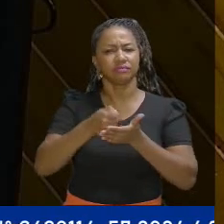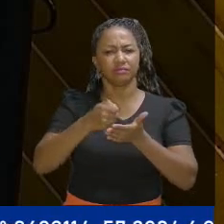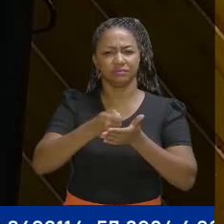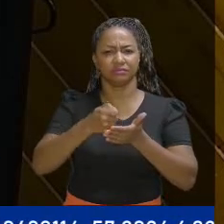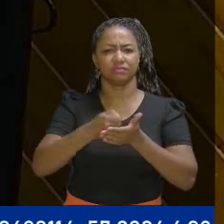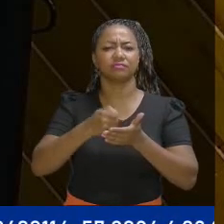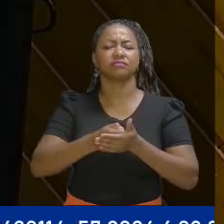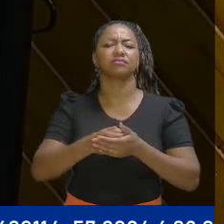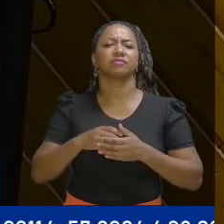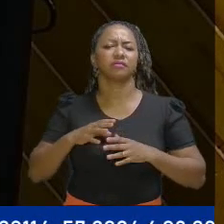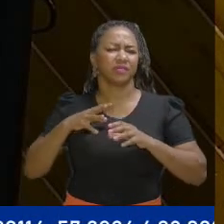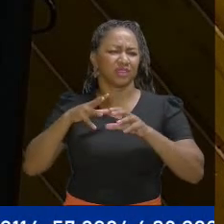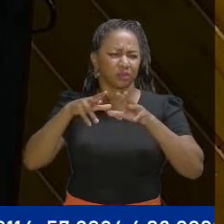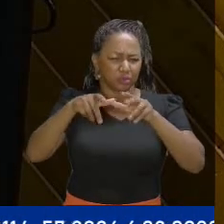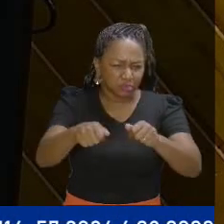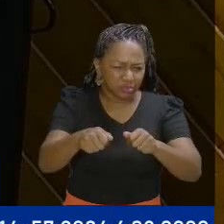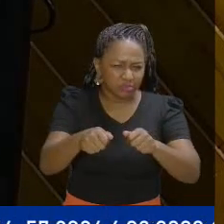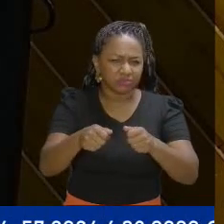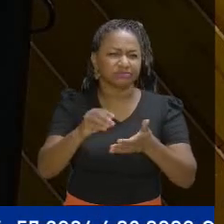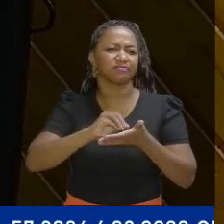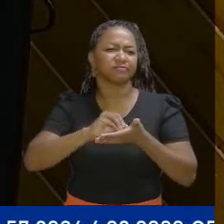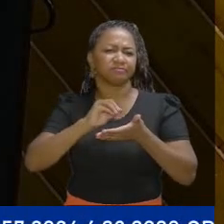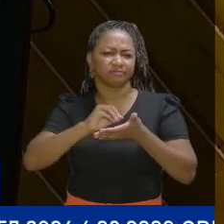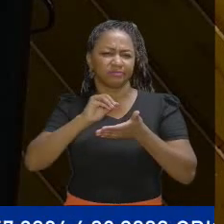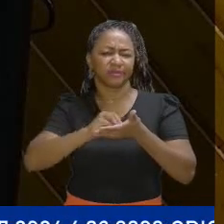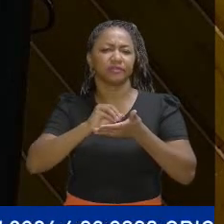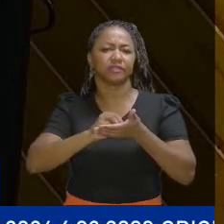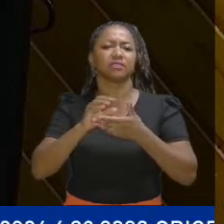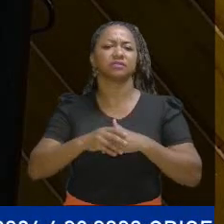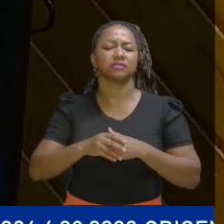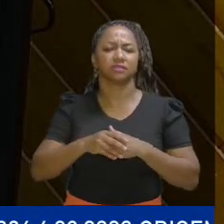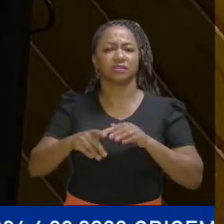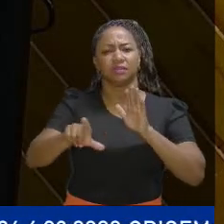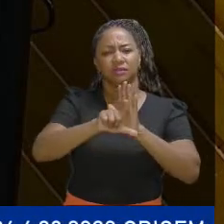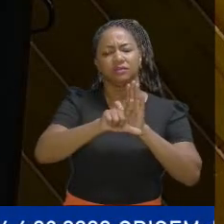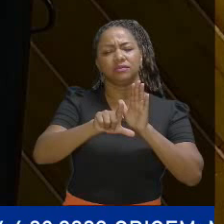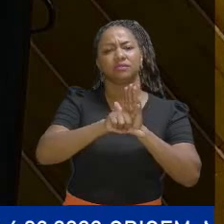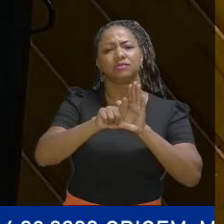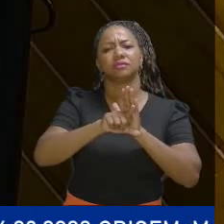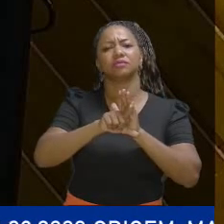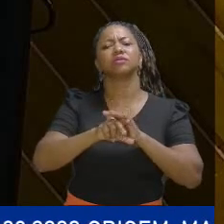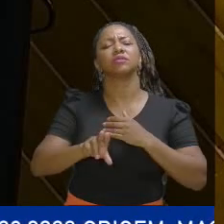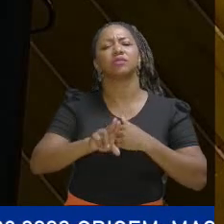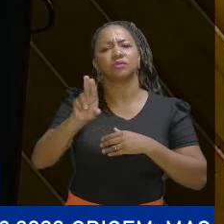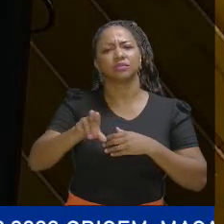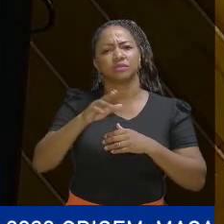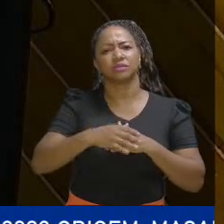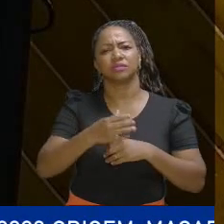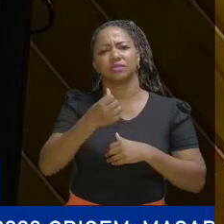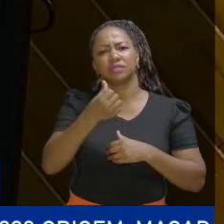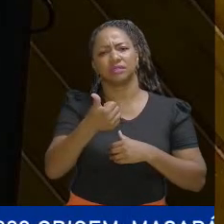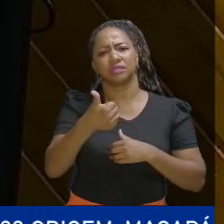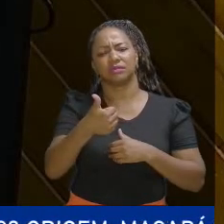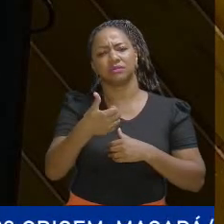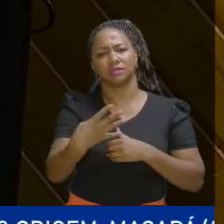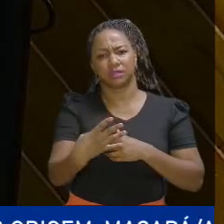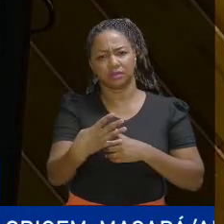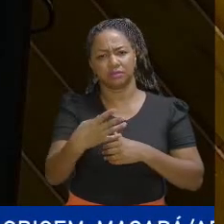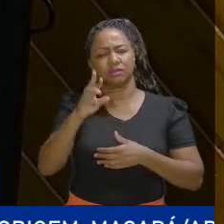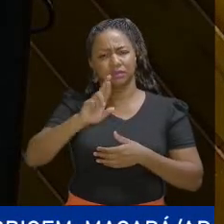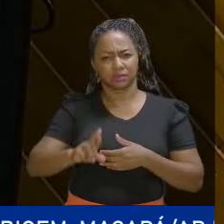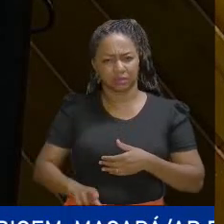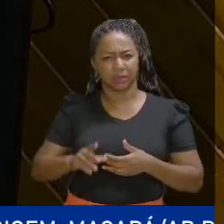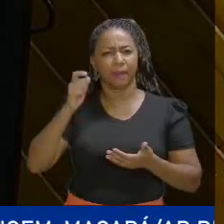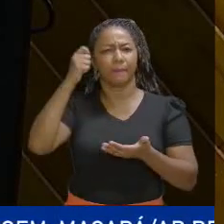exigida quase que na sua totalidade, vindo somente afrontar a legislação de regência quando utilizou-se de R$ 614 para pagamento